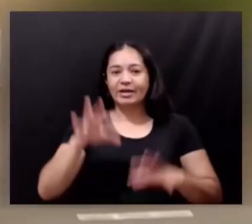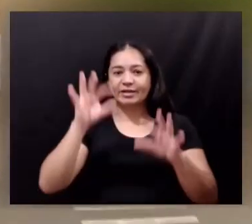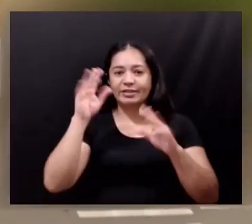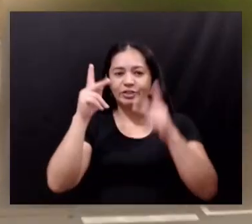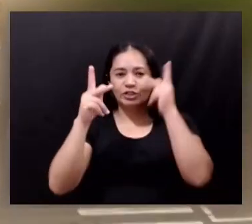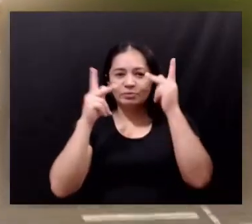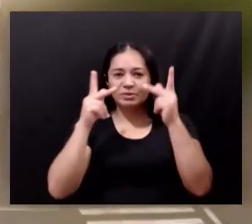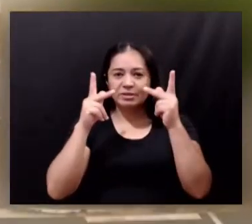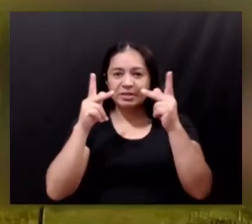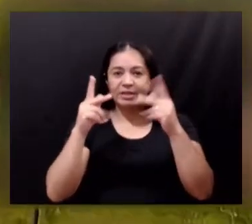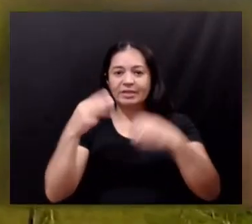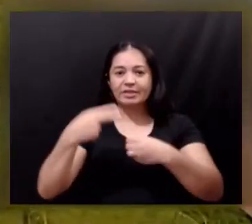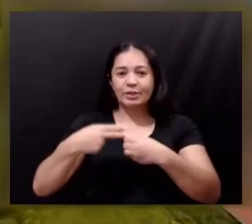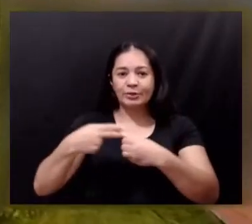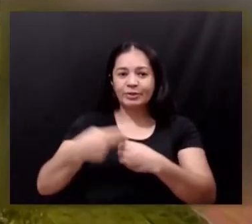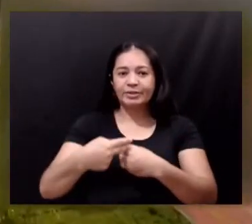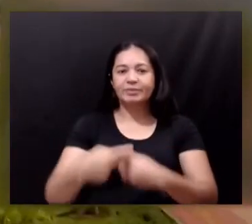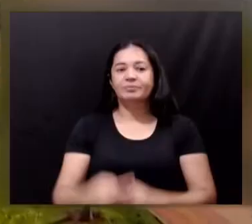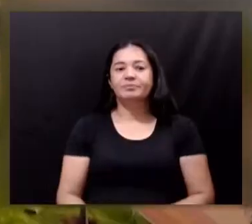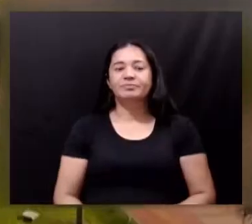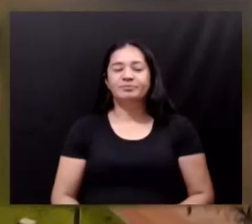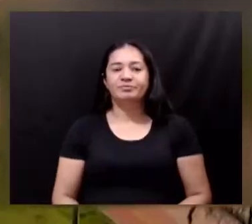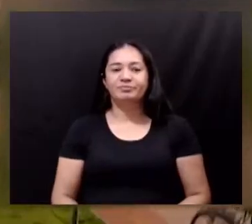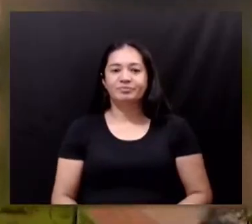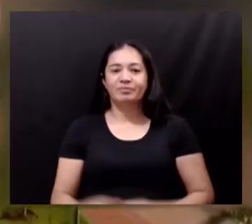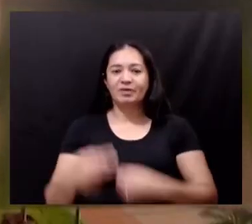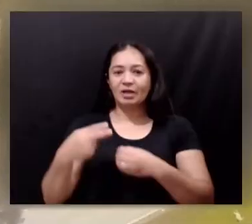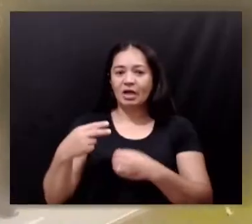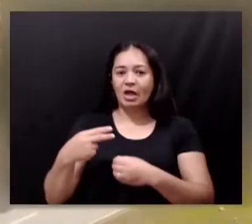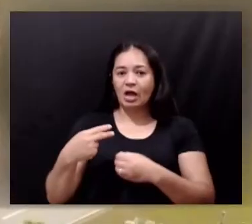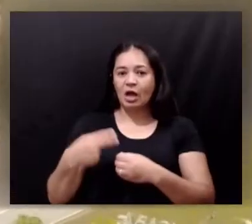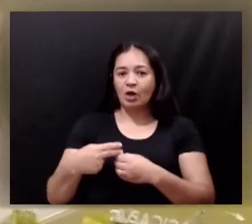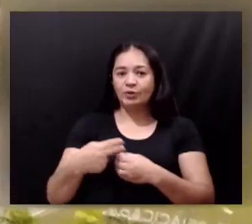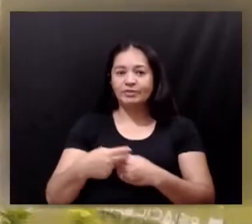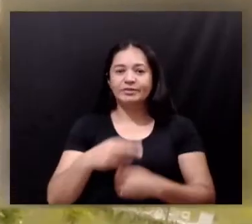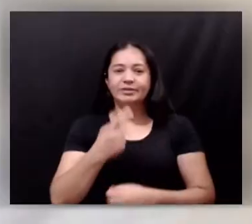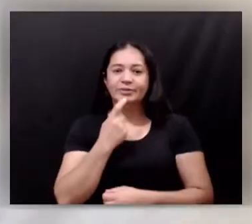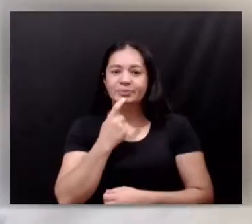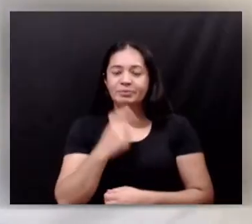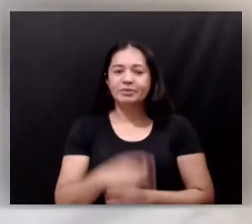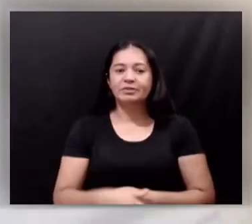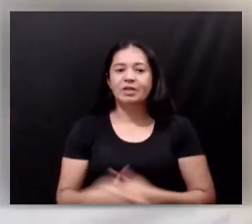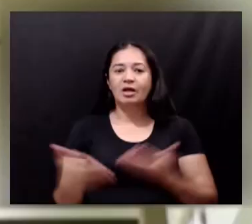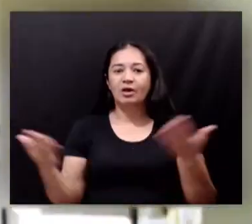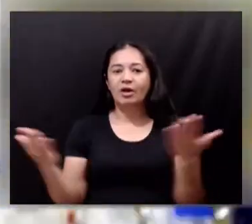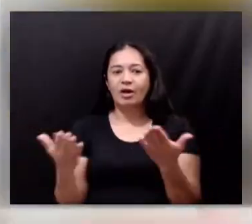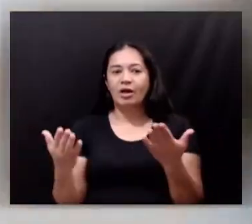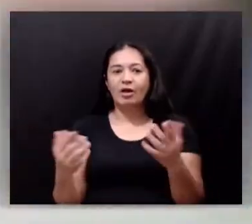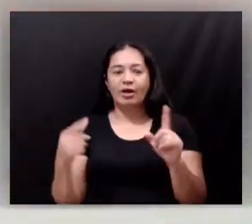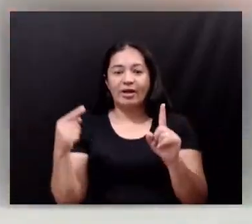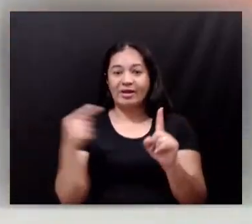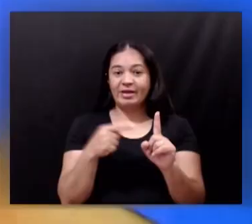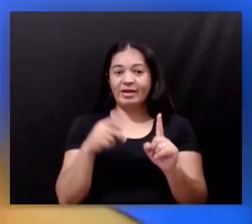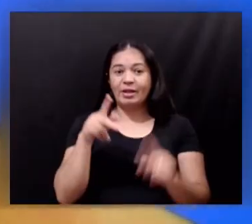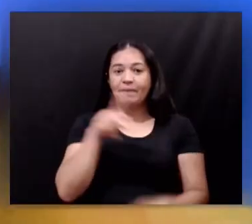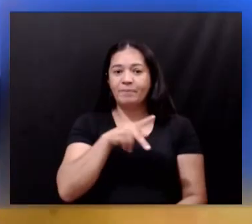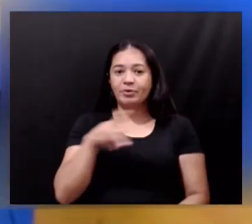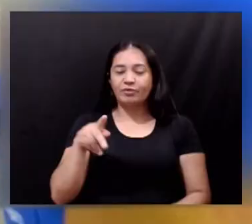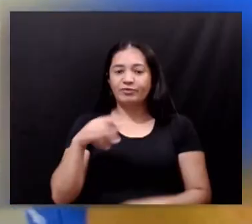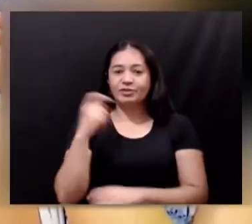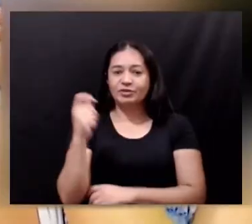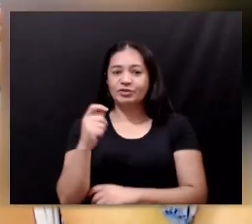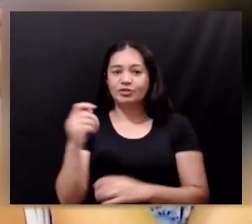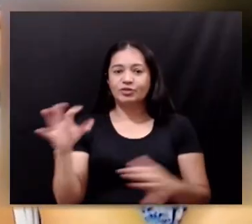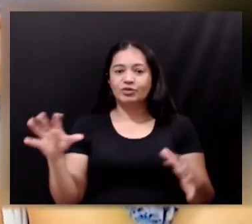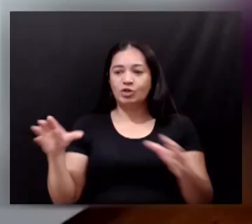da Unicamp, a Universidade Estadual de Campinas. Atualmente, Toffoli também é professor associado do Departamento de